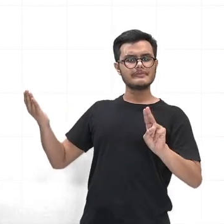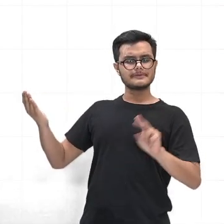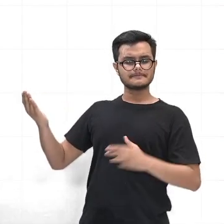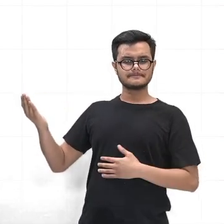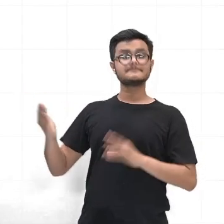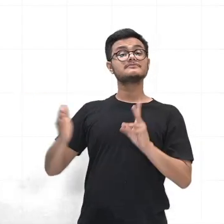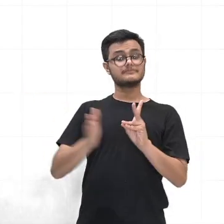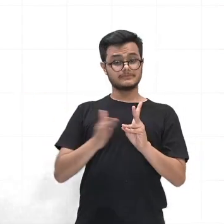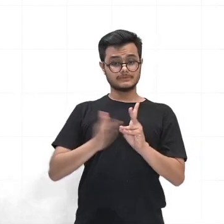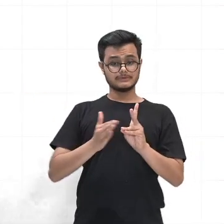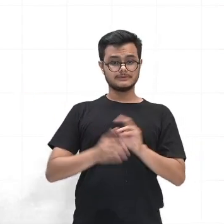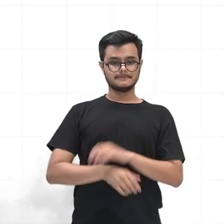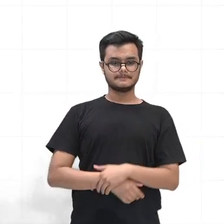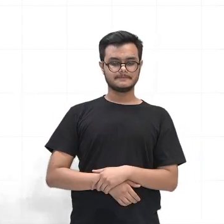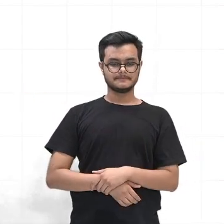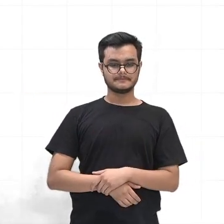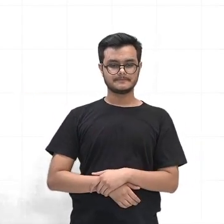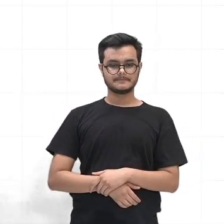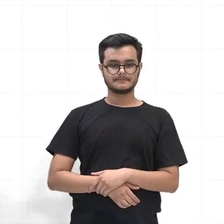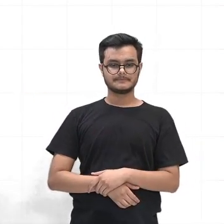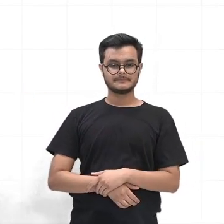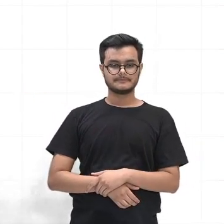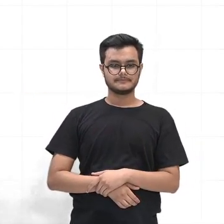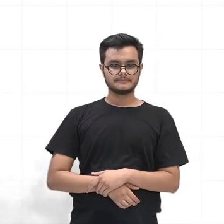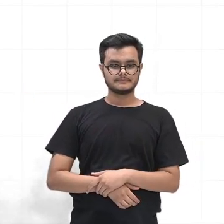os Chavantes, certo?